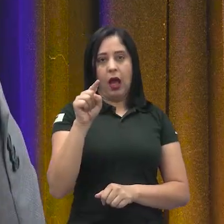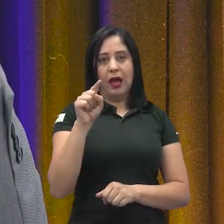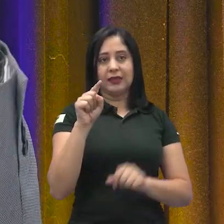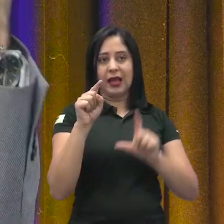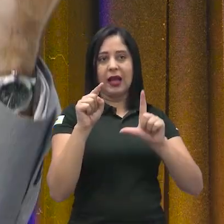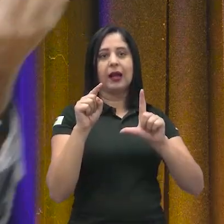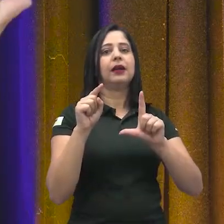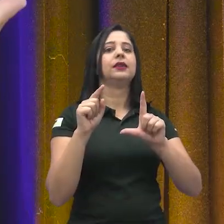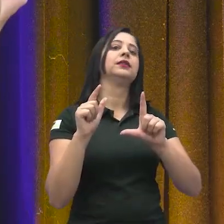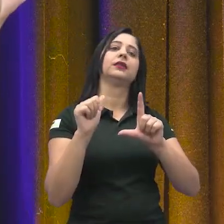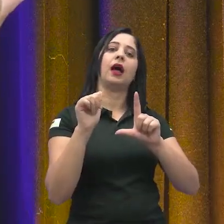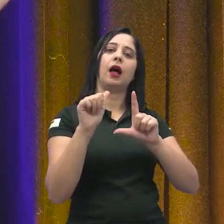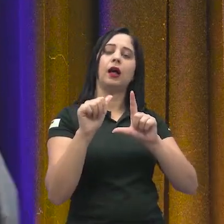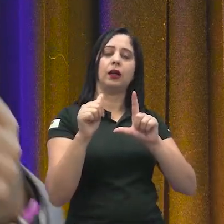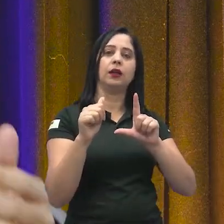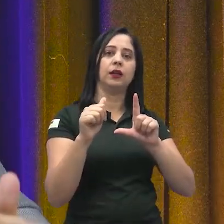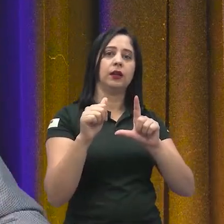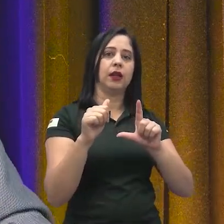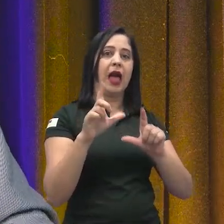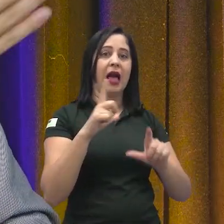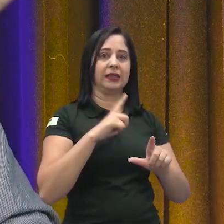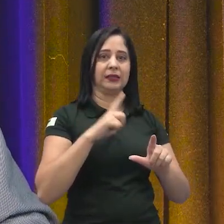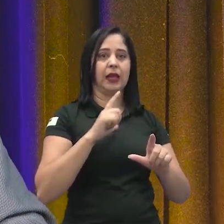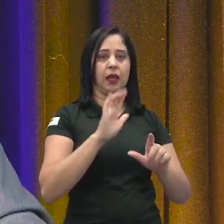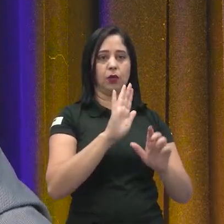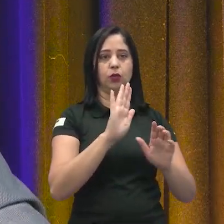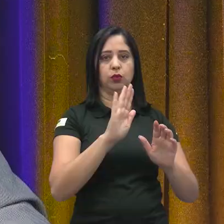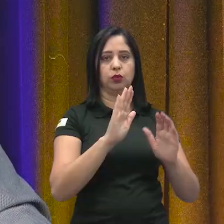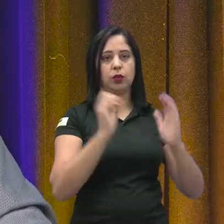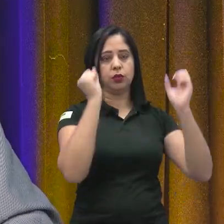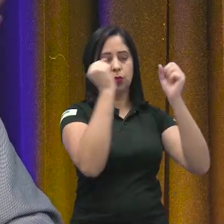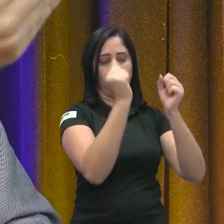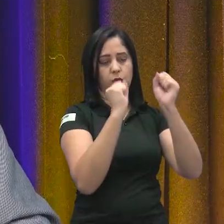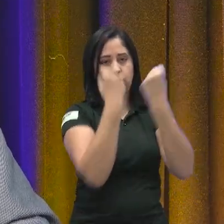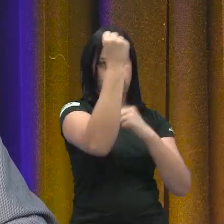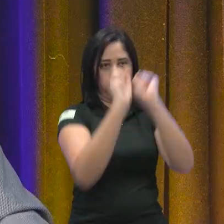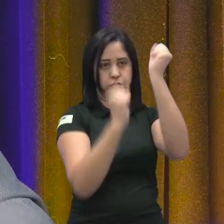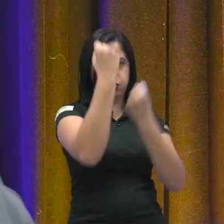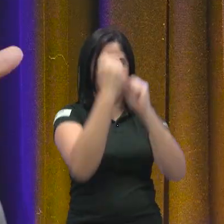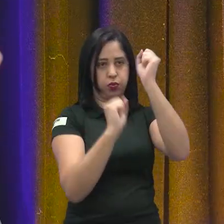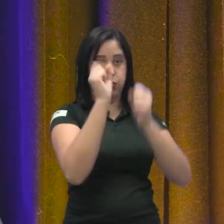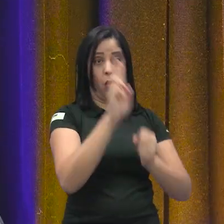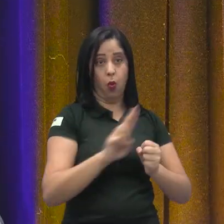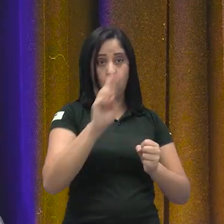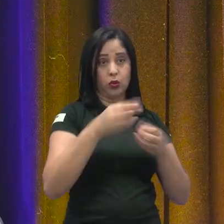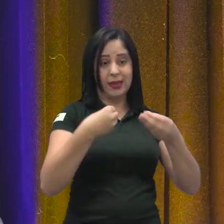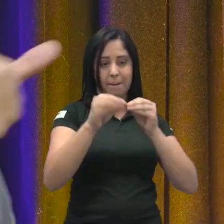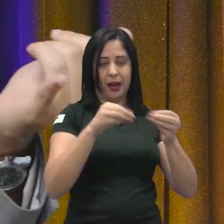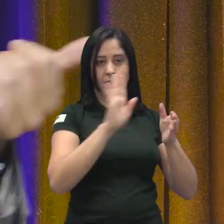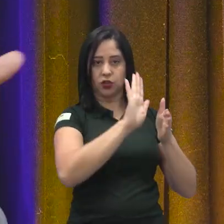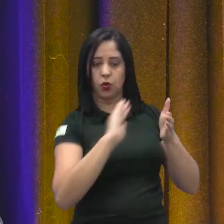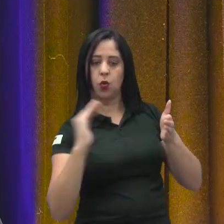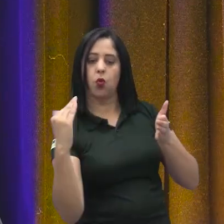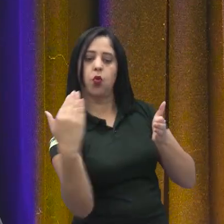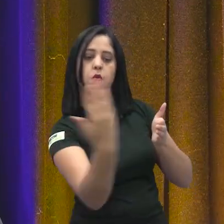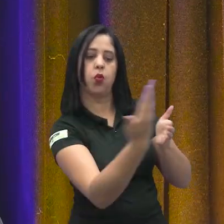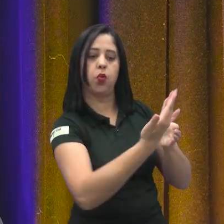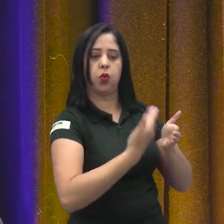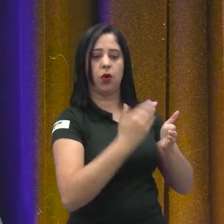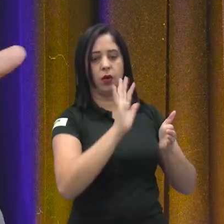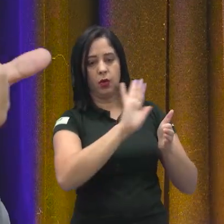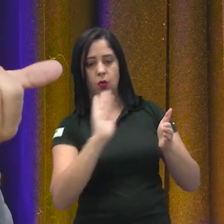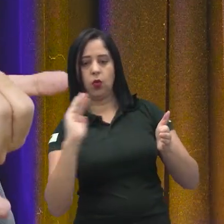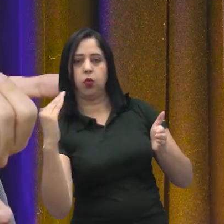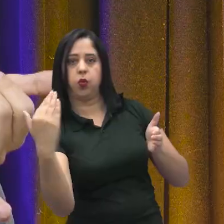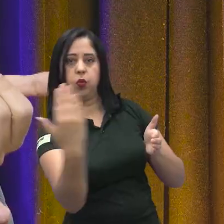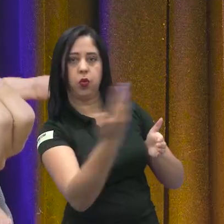logística, você tem lá o pallet de caixas e você passa o plástico stretch para proteger. É plástico, não